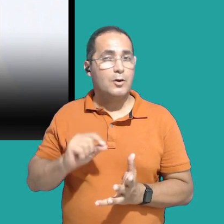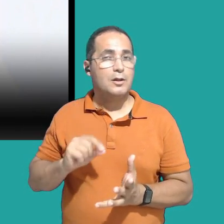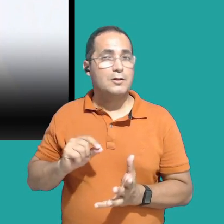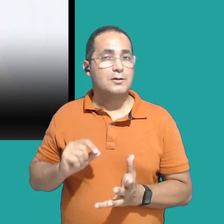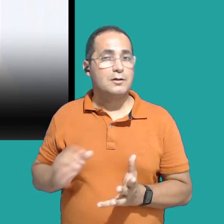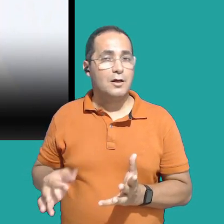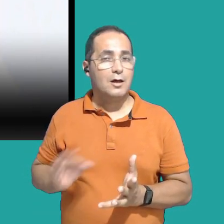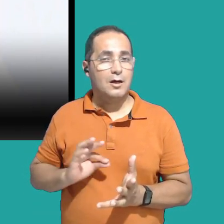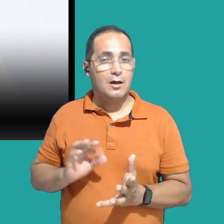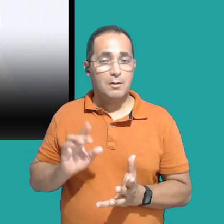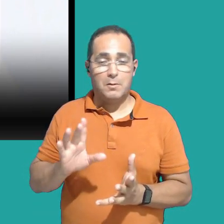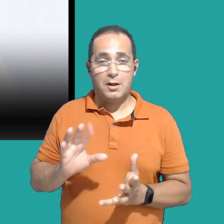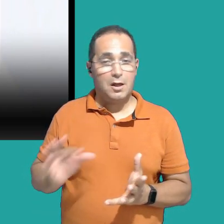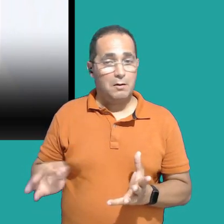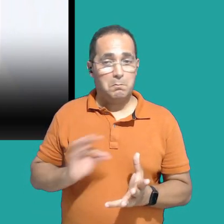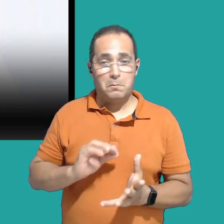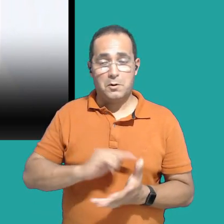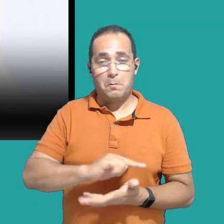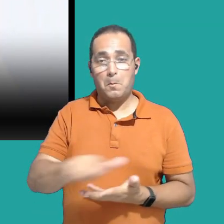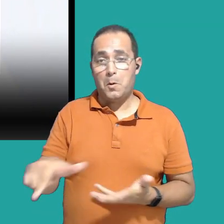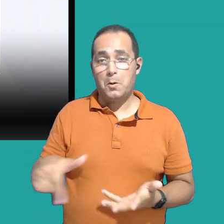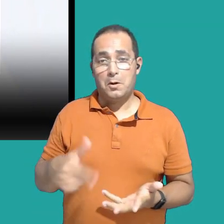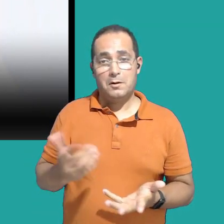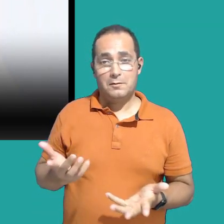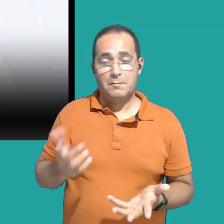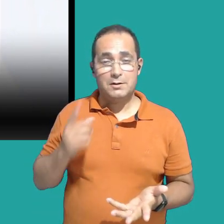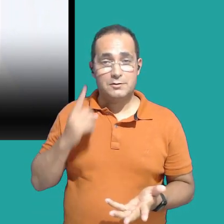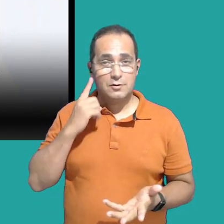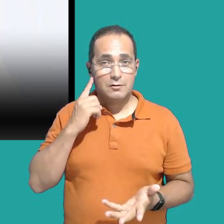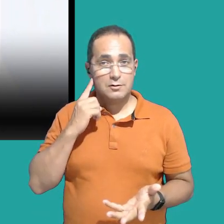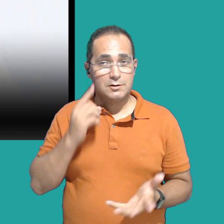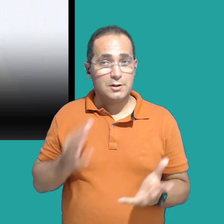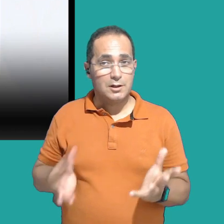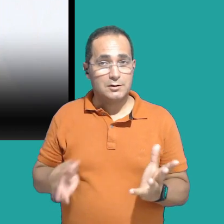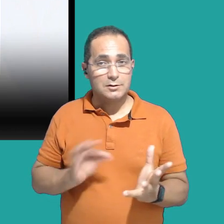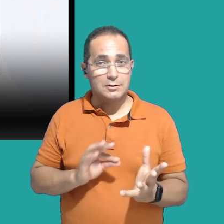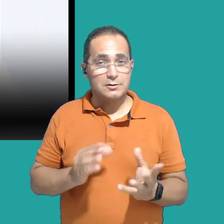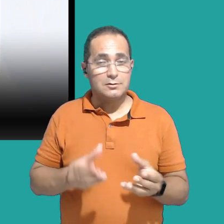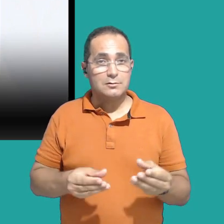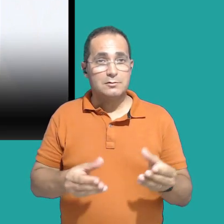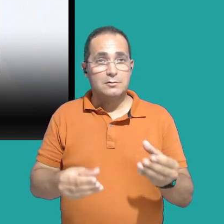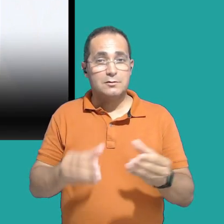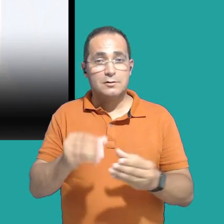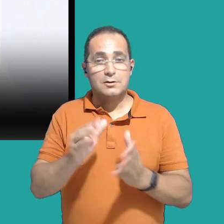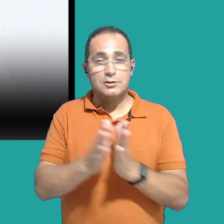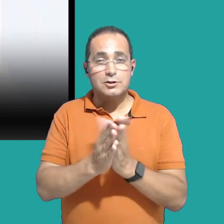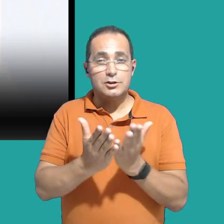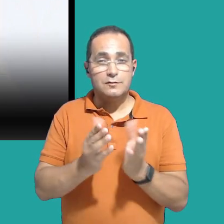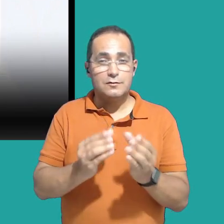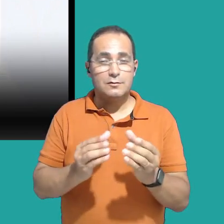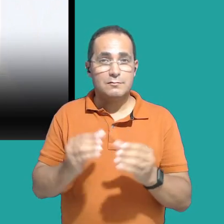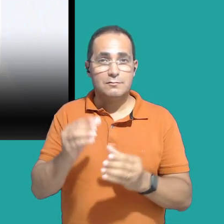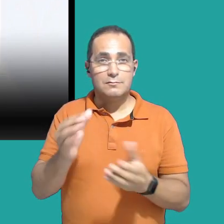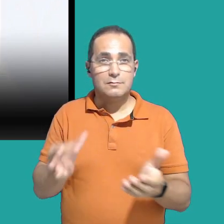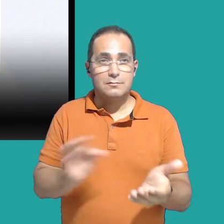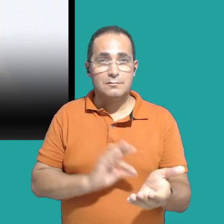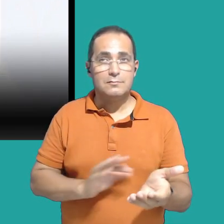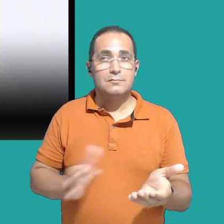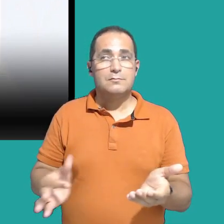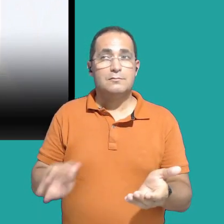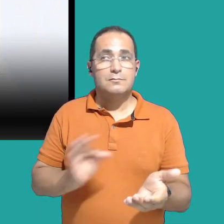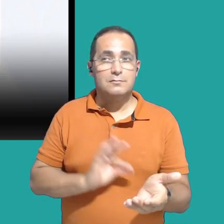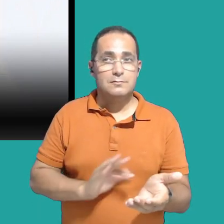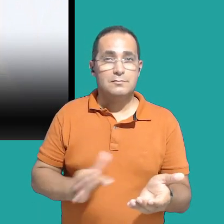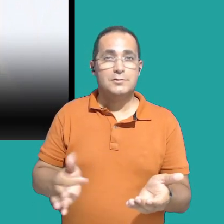nas páginas e imaginando o que será que está escrito nessa página, porque para mim era tudo em folha em branco, né? Mas só o fato de estar ali encadernadinho num formato